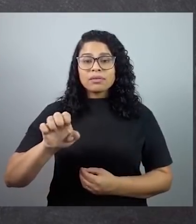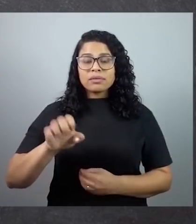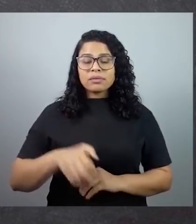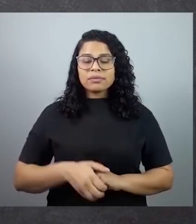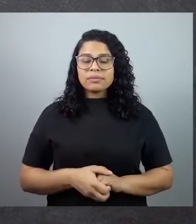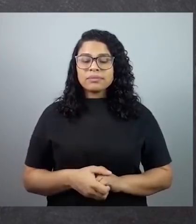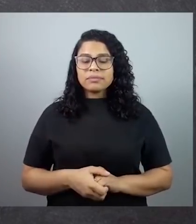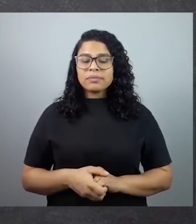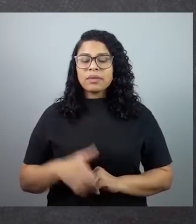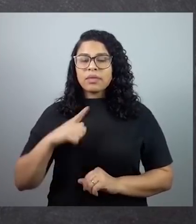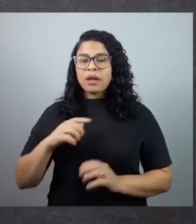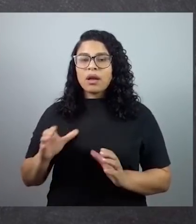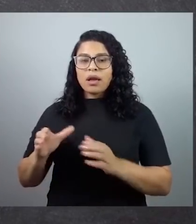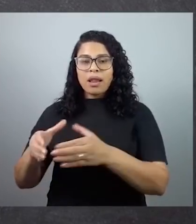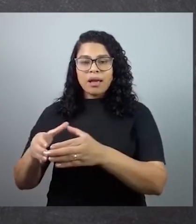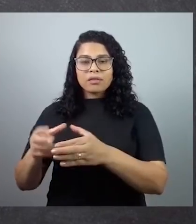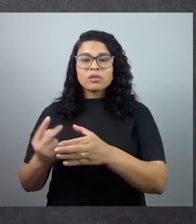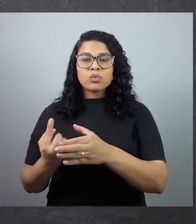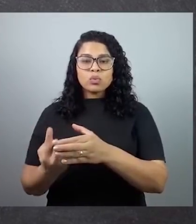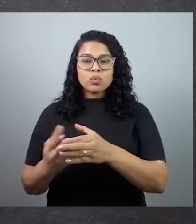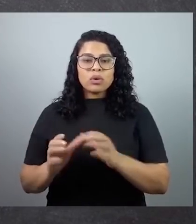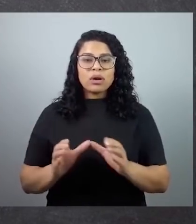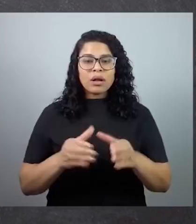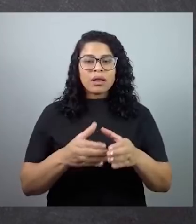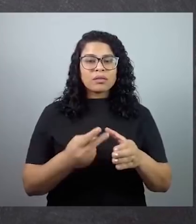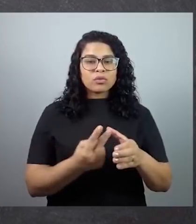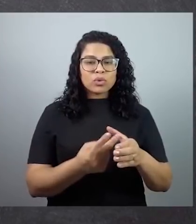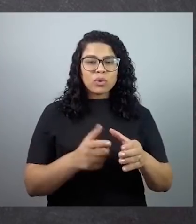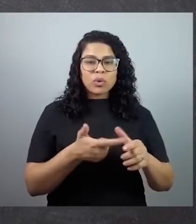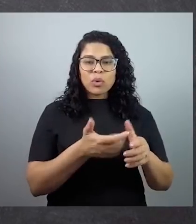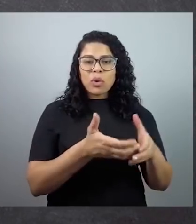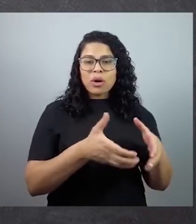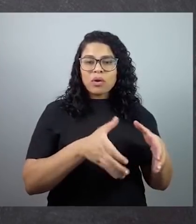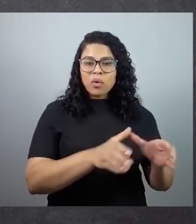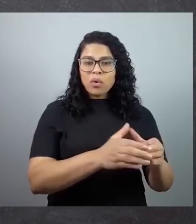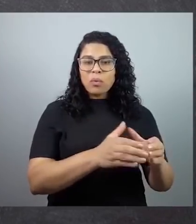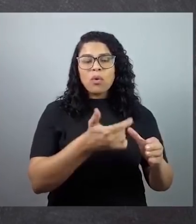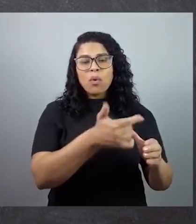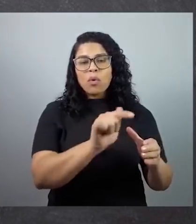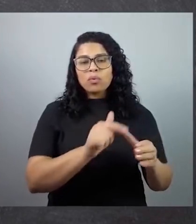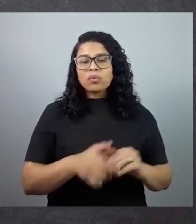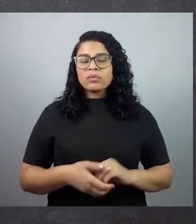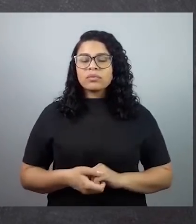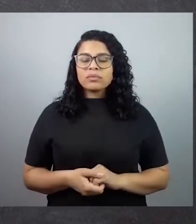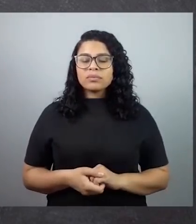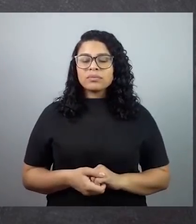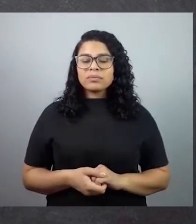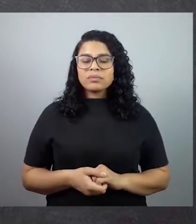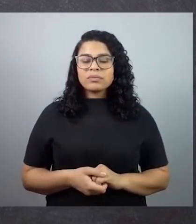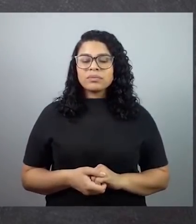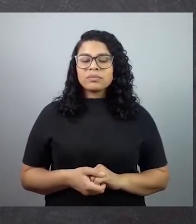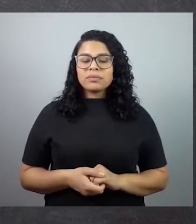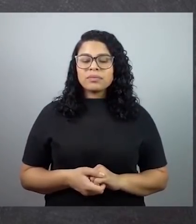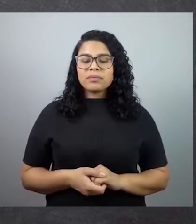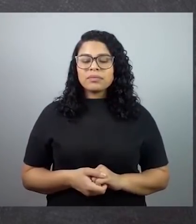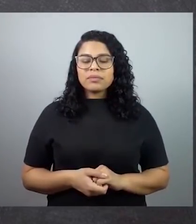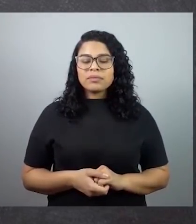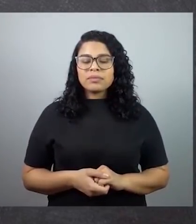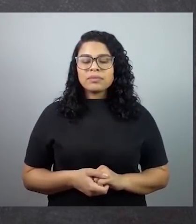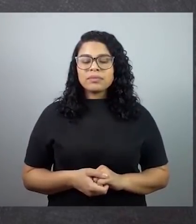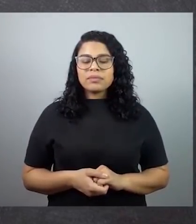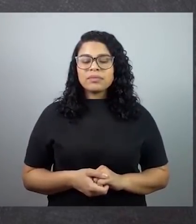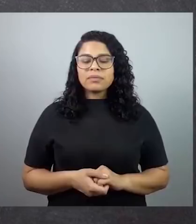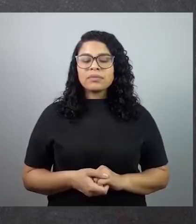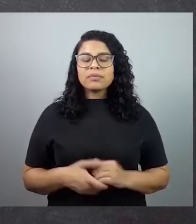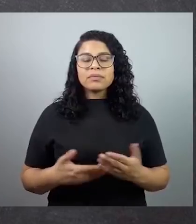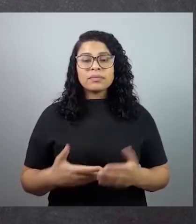ter aqui, nós temos uma classe, aqui nós temos outra classe, aqui nós temos outra classe. Neste número aqui, nós